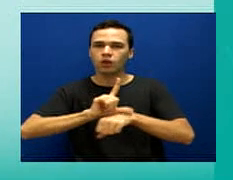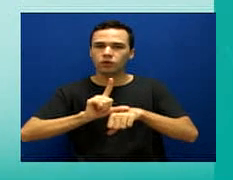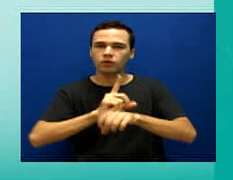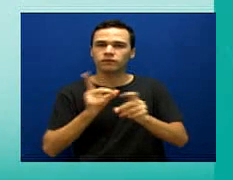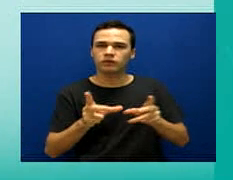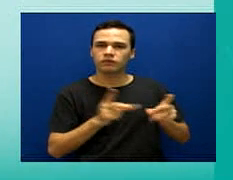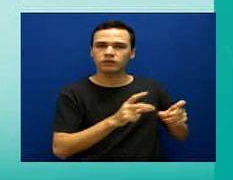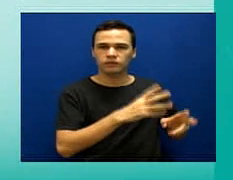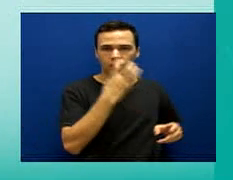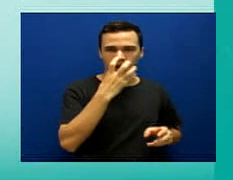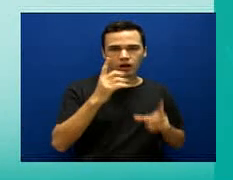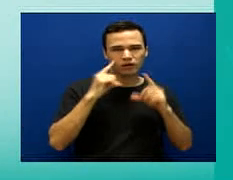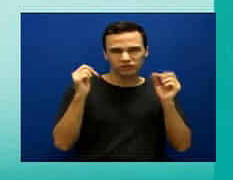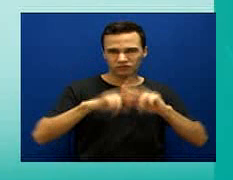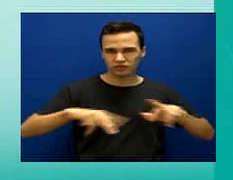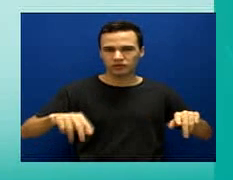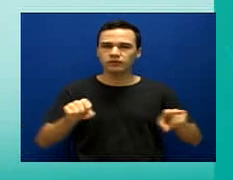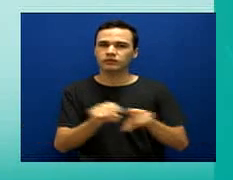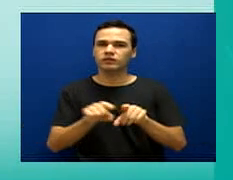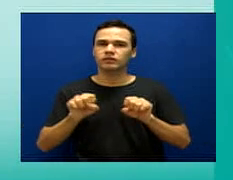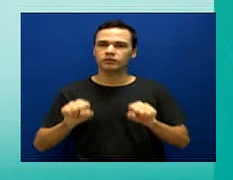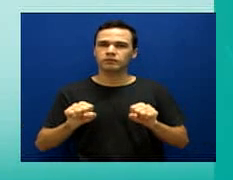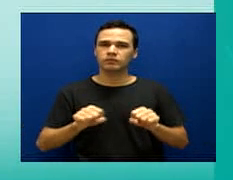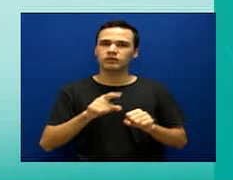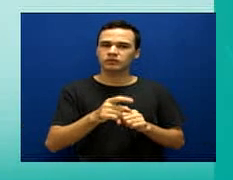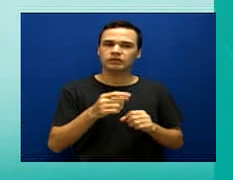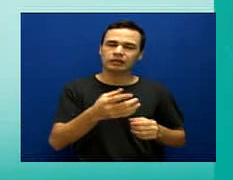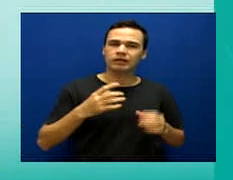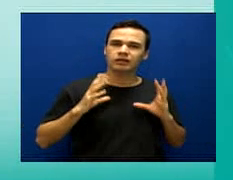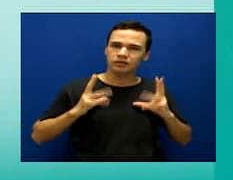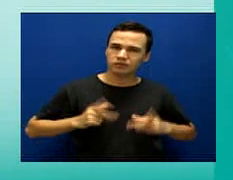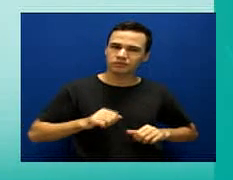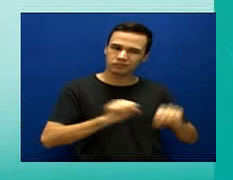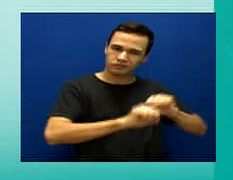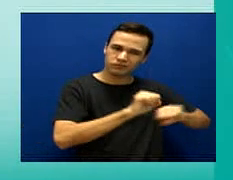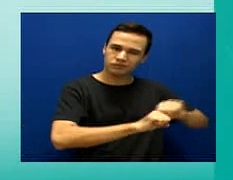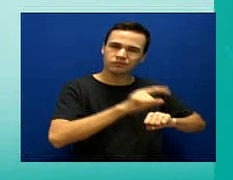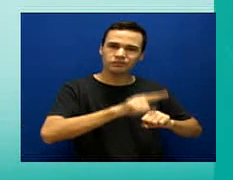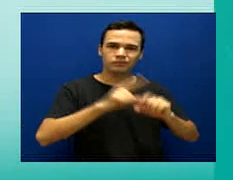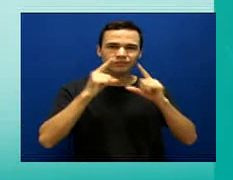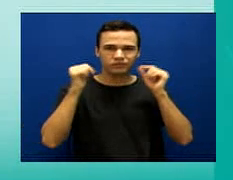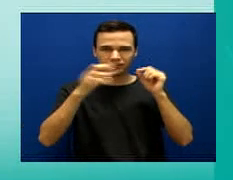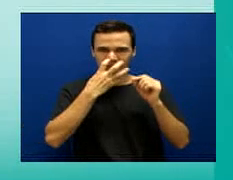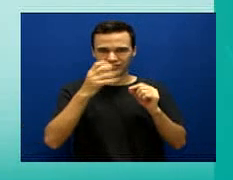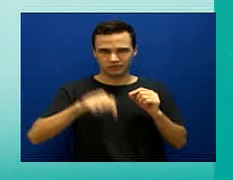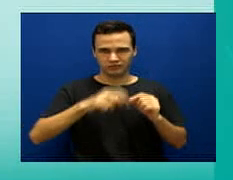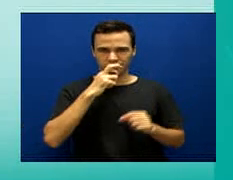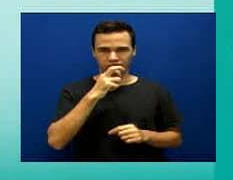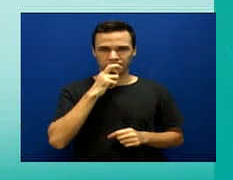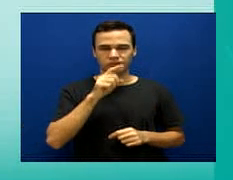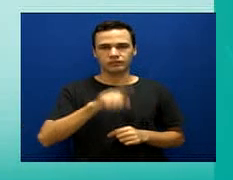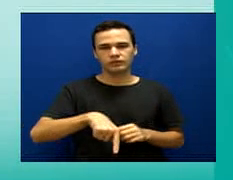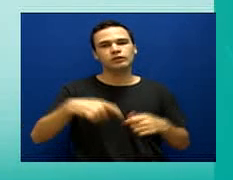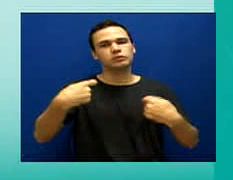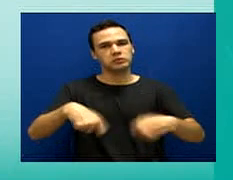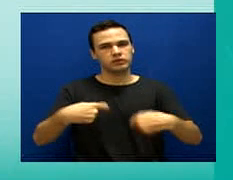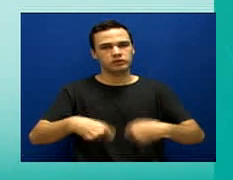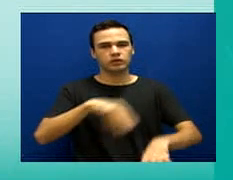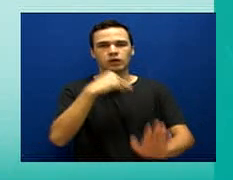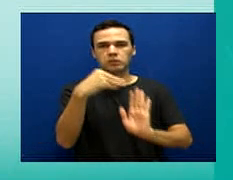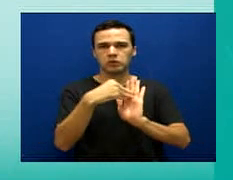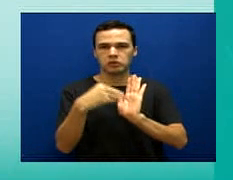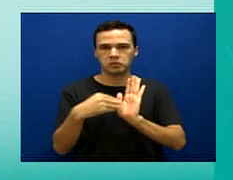todos os estabelecimentos que oferecem os serviços de banho e tosa para cães e gatos em Sorocaba a instalar sistemas